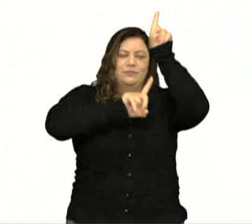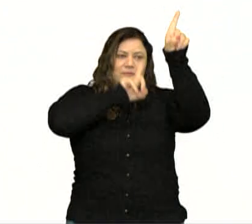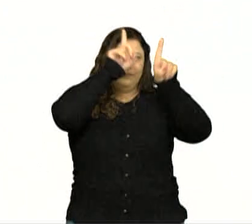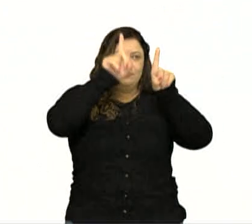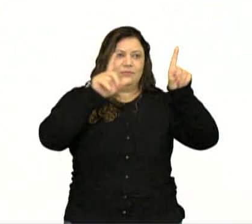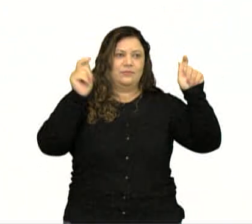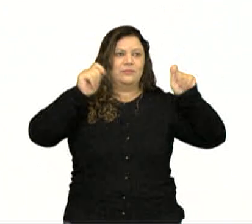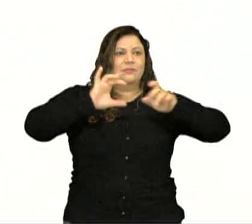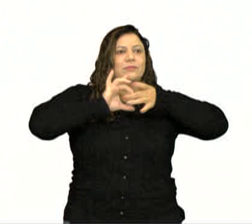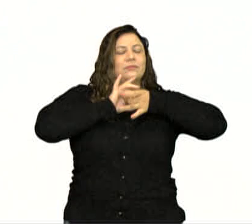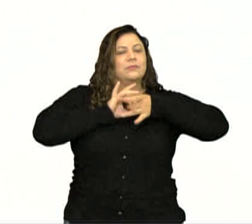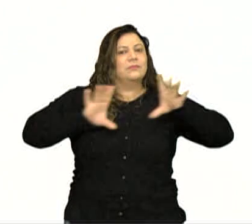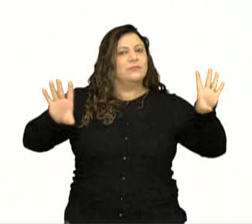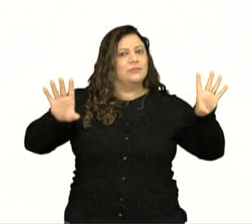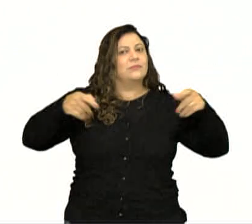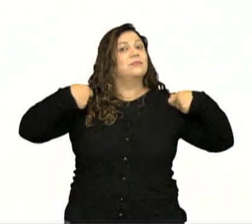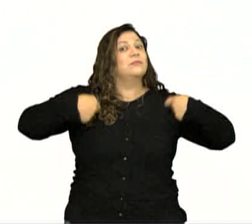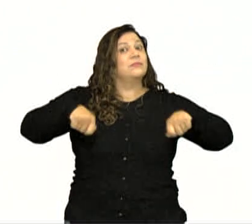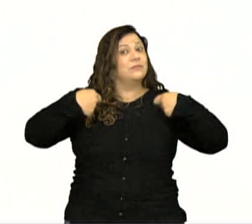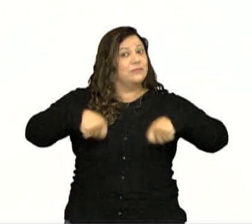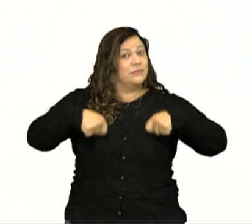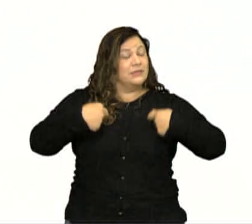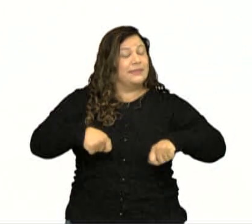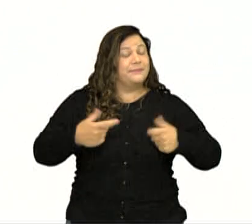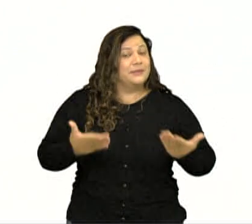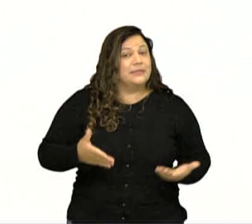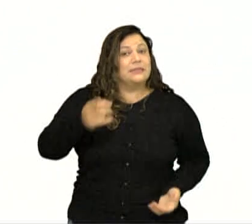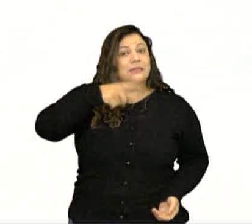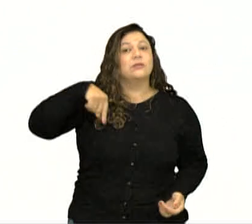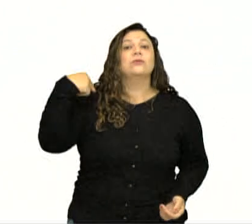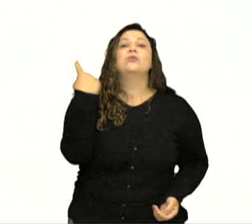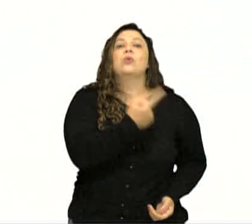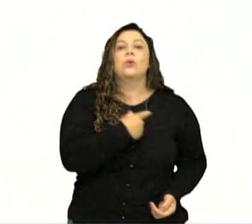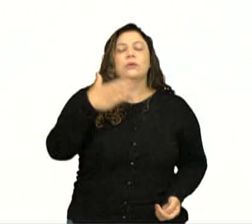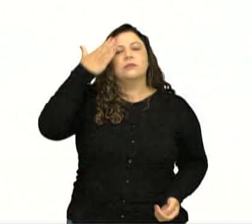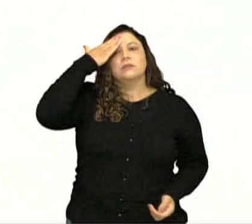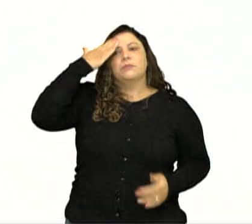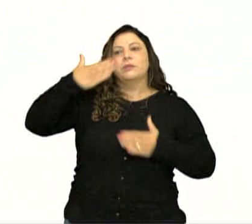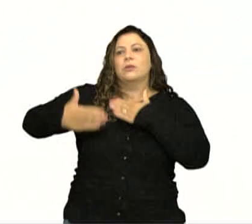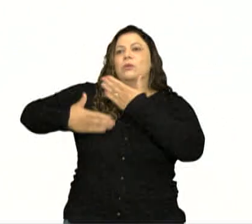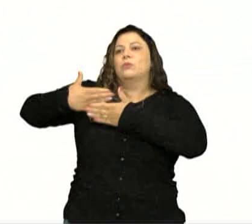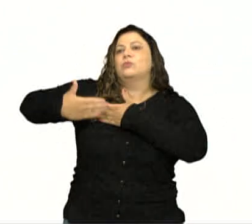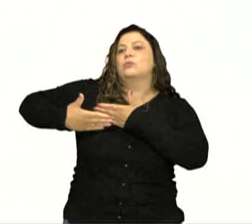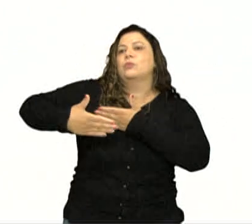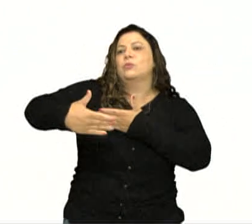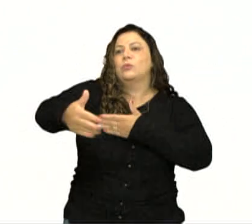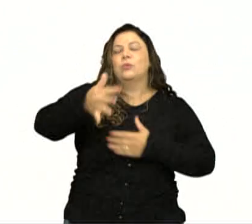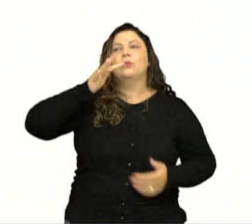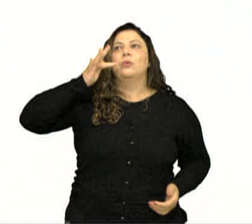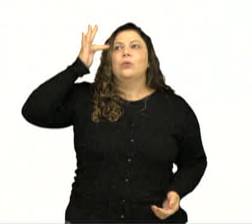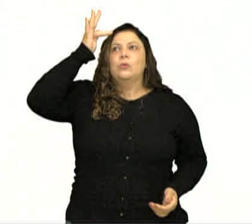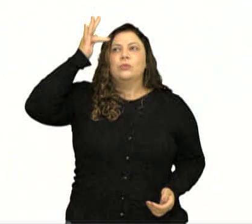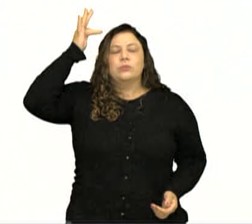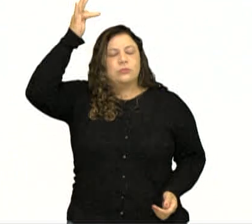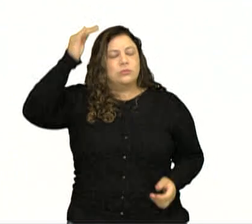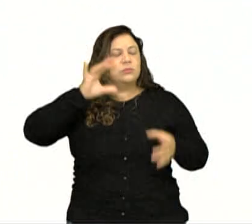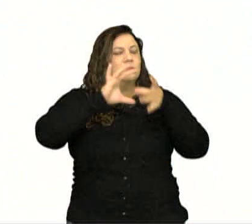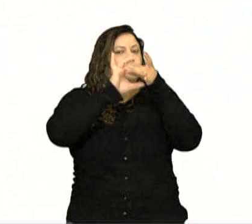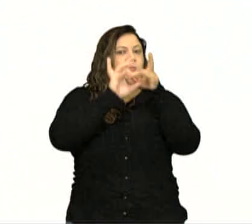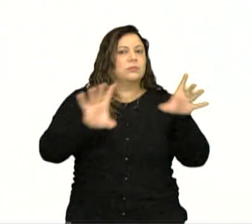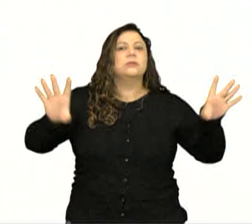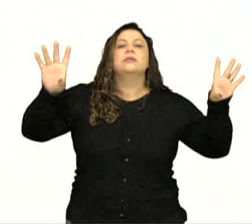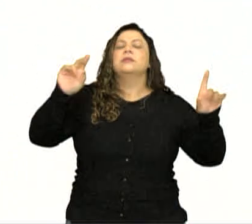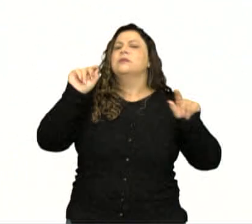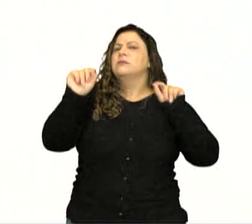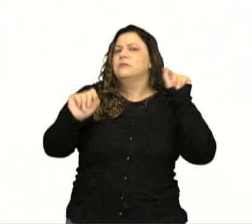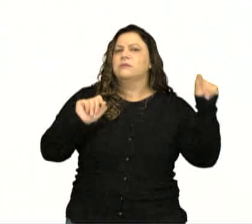Relação liberdade e necessidade. Sabemos, ao longo da história da filosofia, liberdade seria